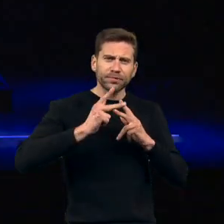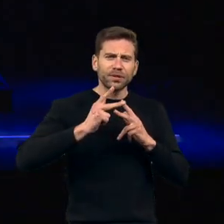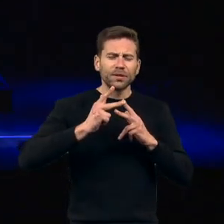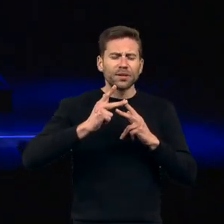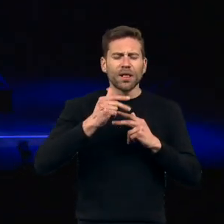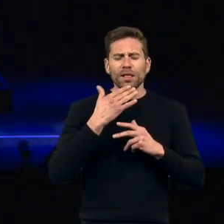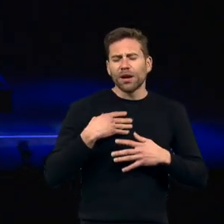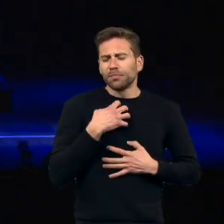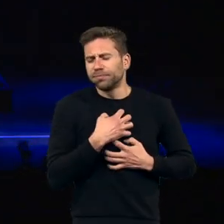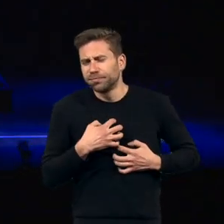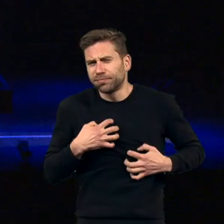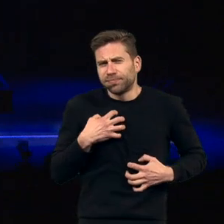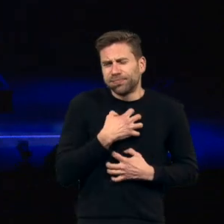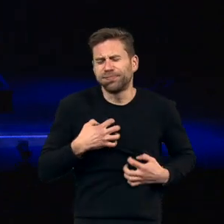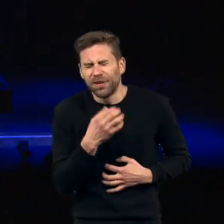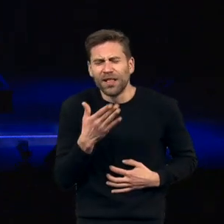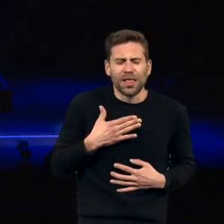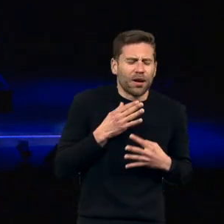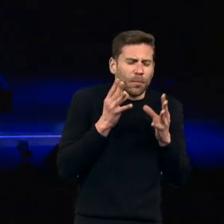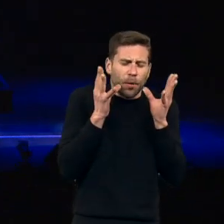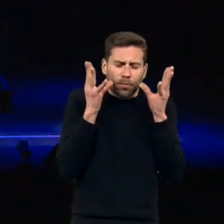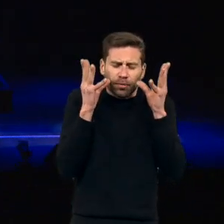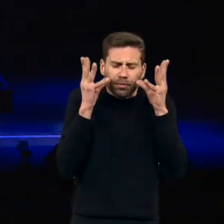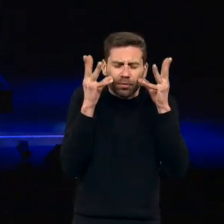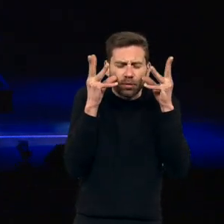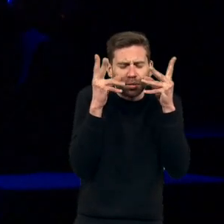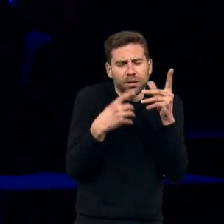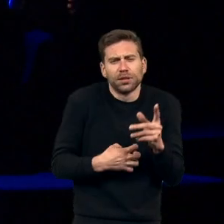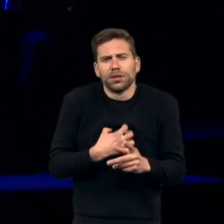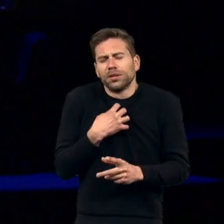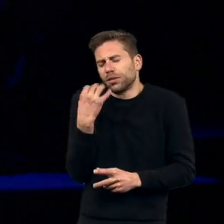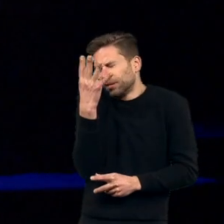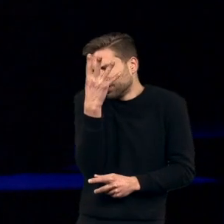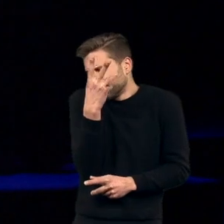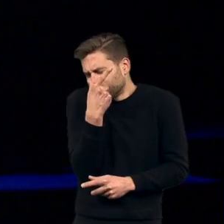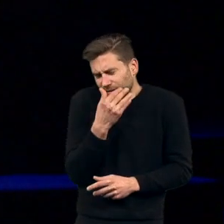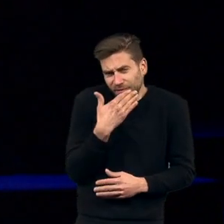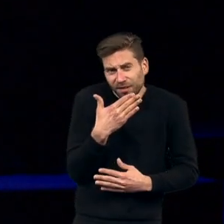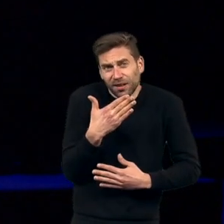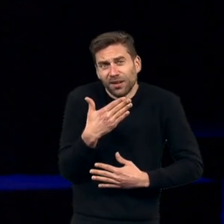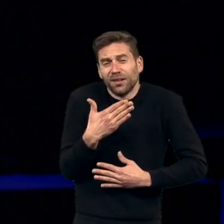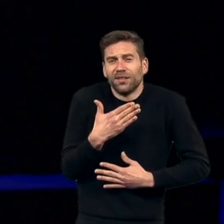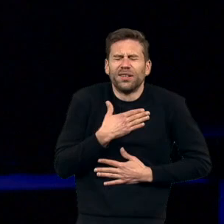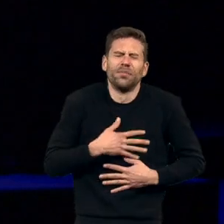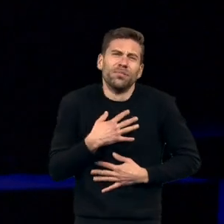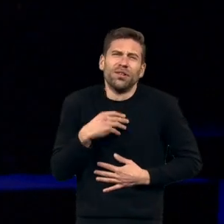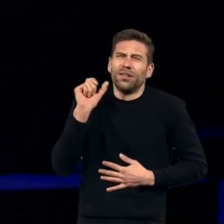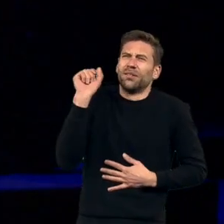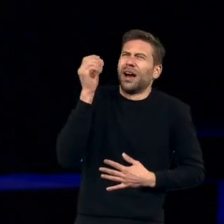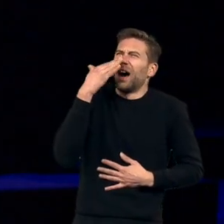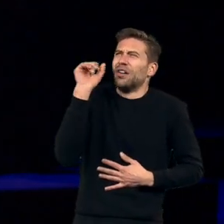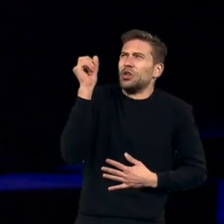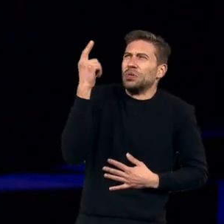uma angústia recente, uma névoa de sentimentos de tristeza que brilha ao sol das minhas angústias relevadas como a